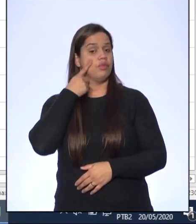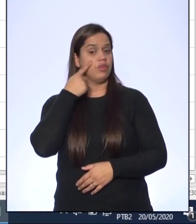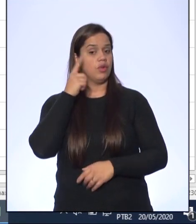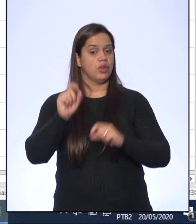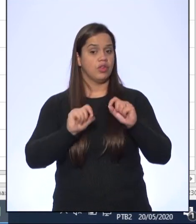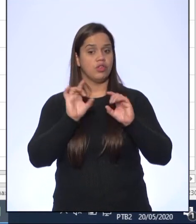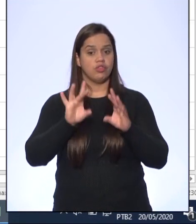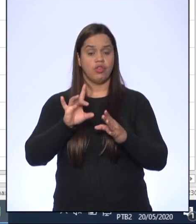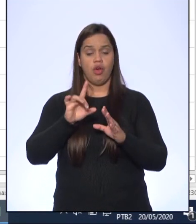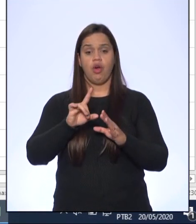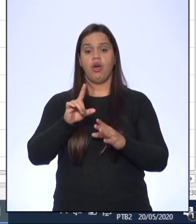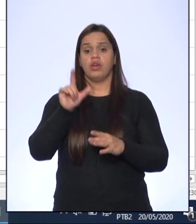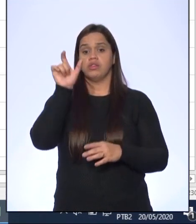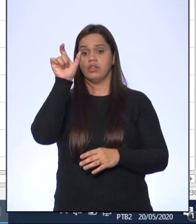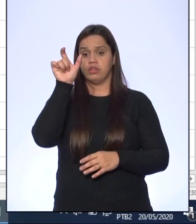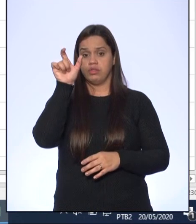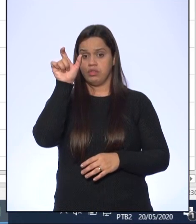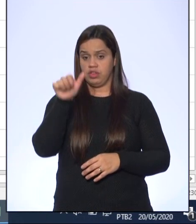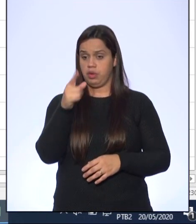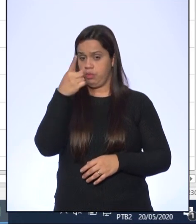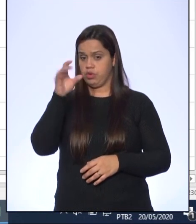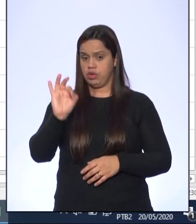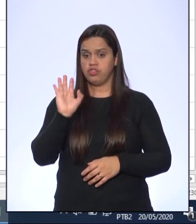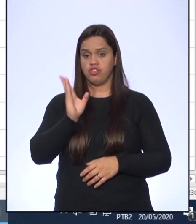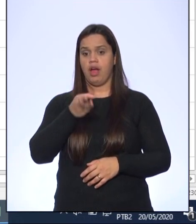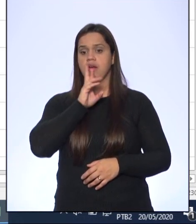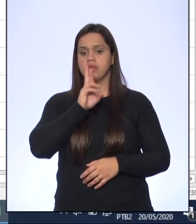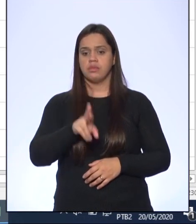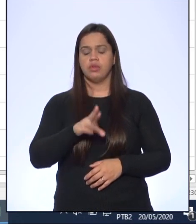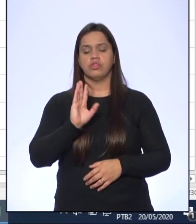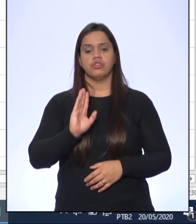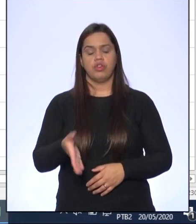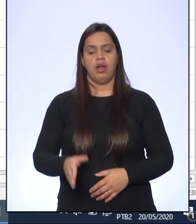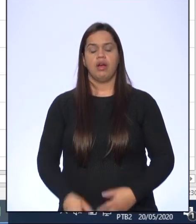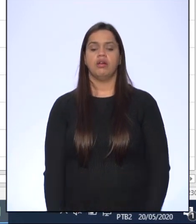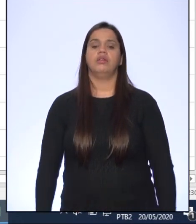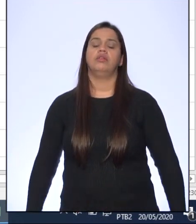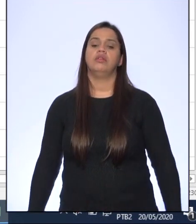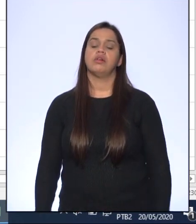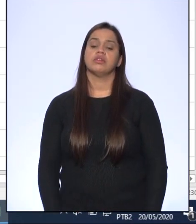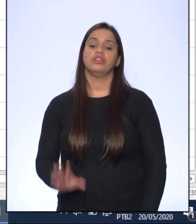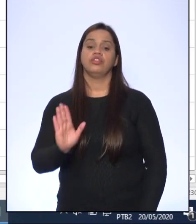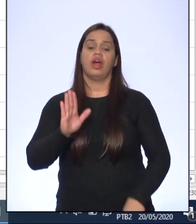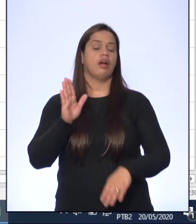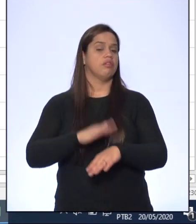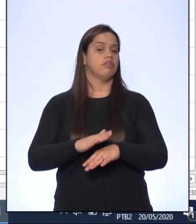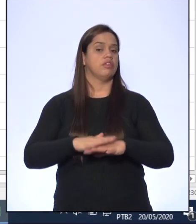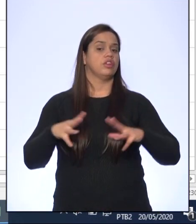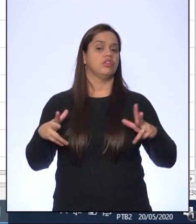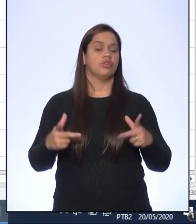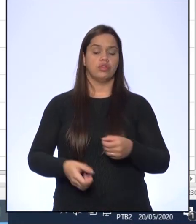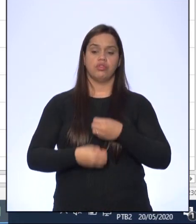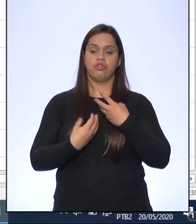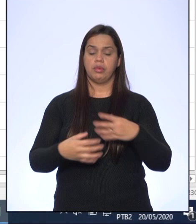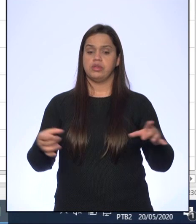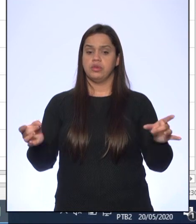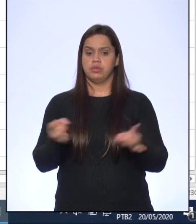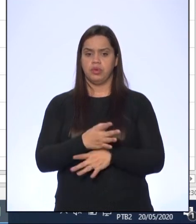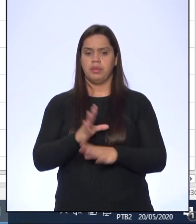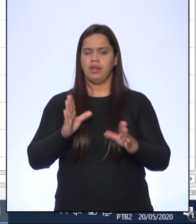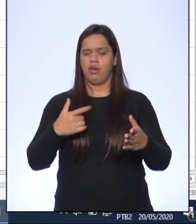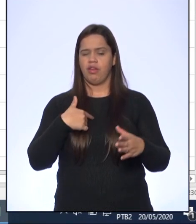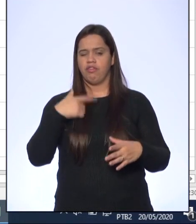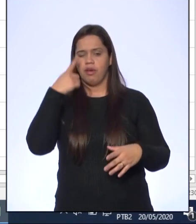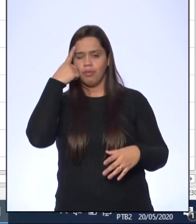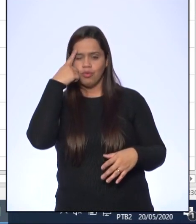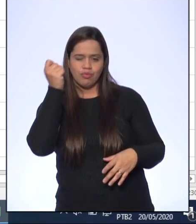só isso daqui já seria a resposta para vocês. Vocês já fariam a resposta, vocês já teriam todos os dados prontos. Mas vamos inventar um